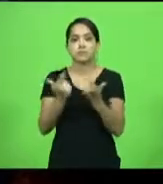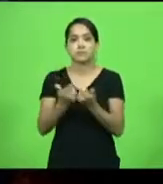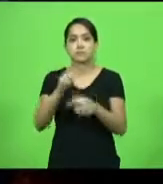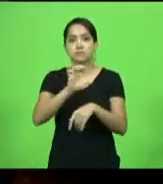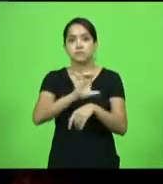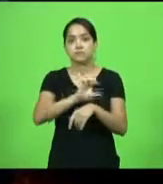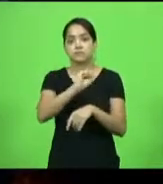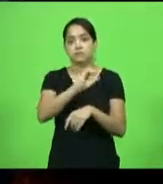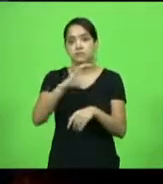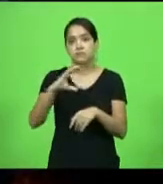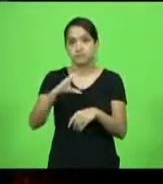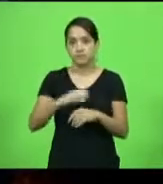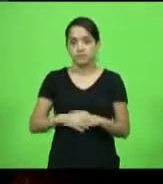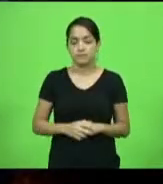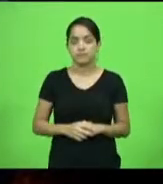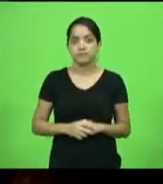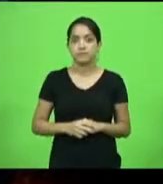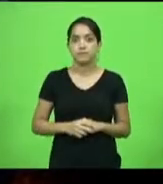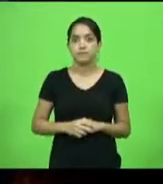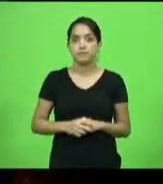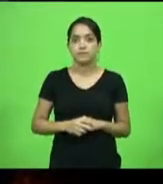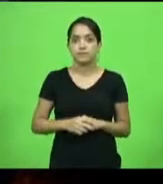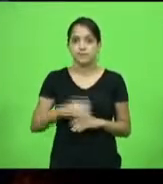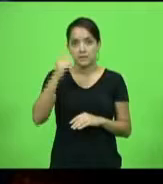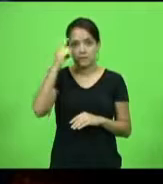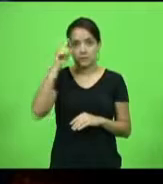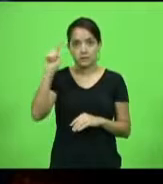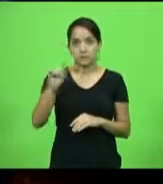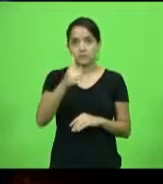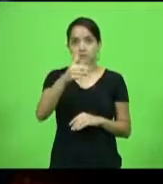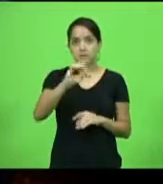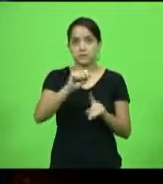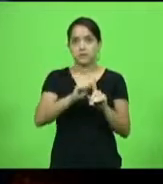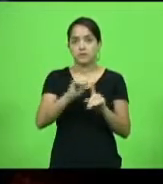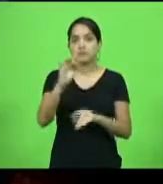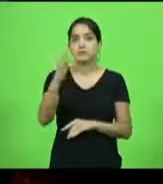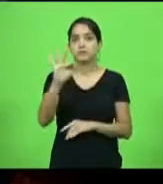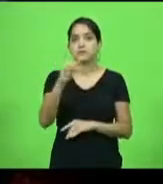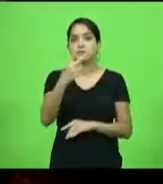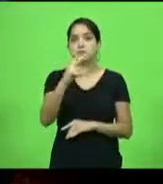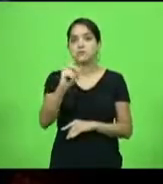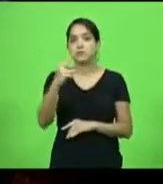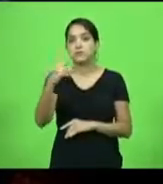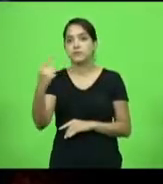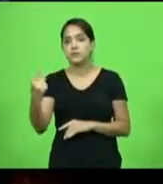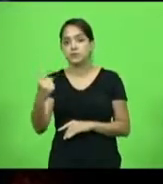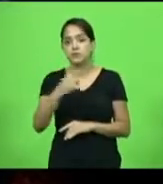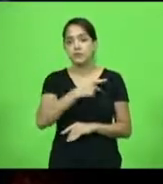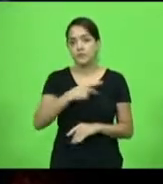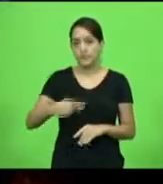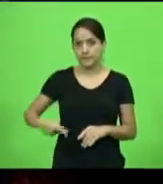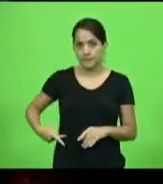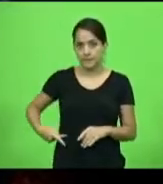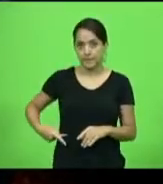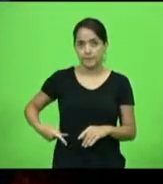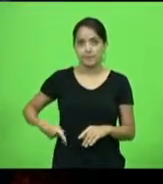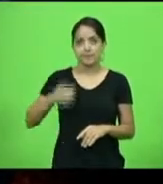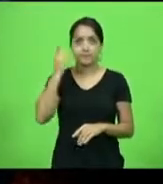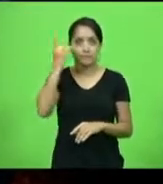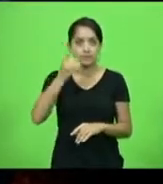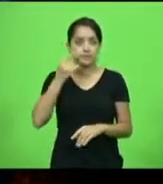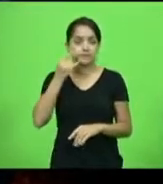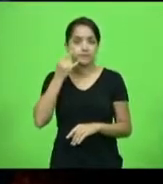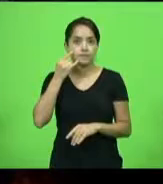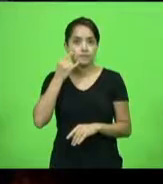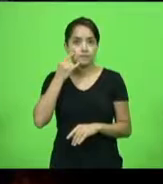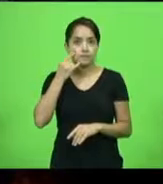Legislativa do Estado de Santa Catarina, realizada em 10 de fevereiro de 2021. Presidência, deputados Mauro de